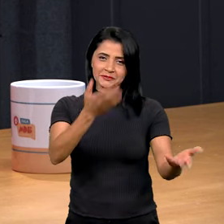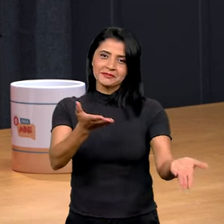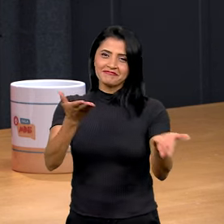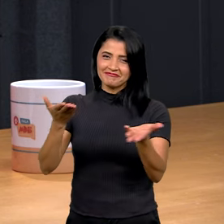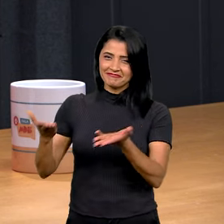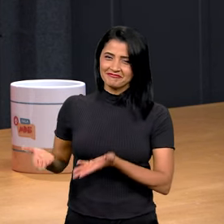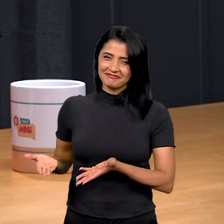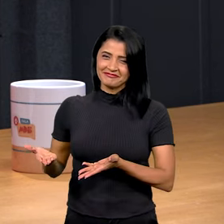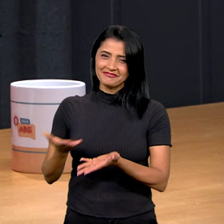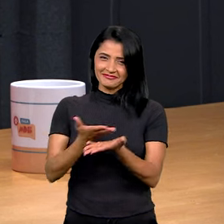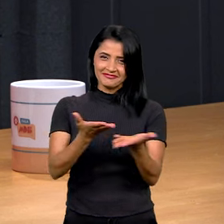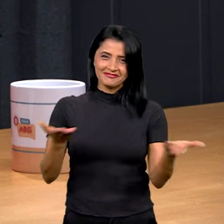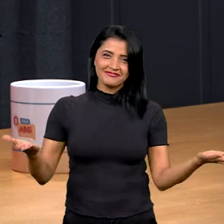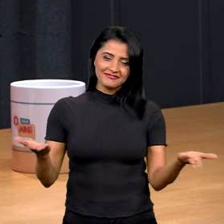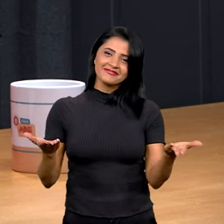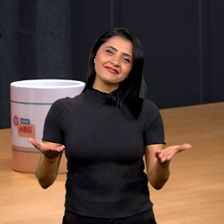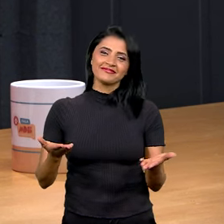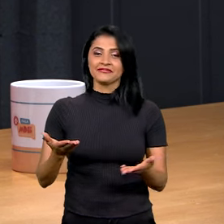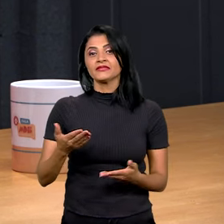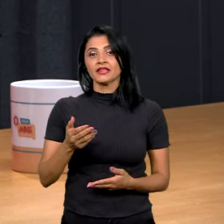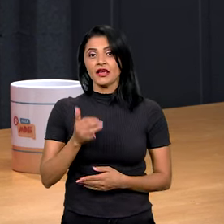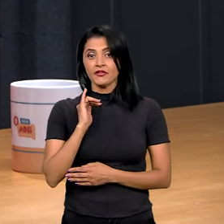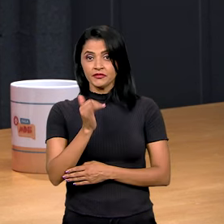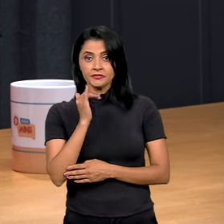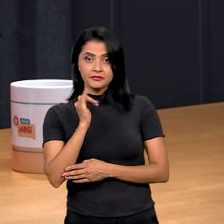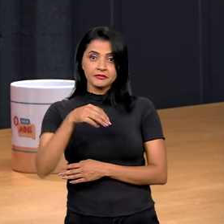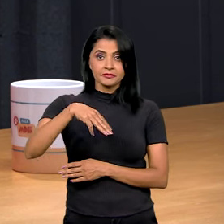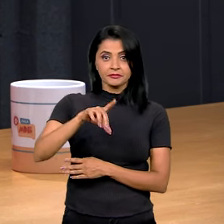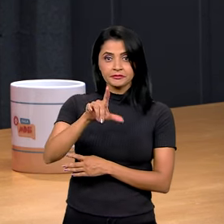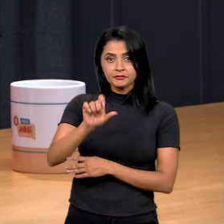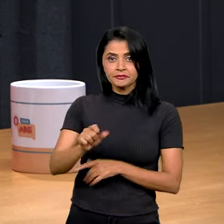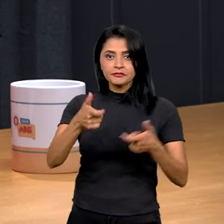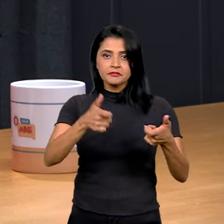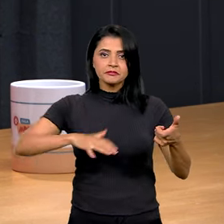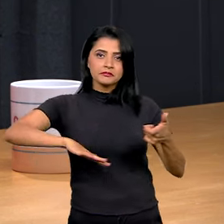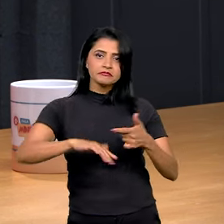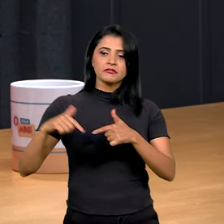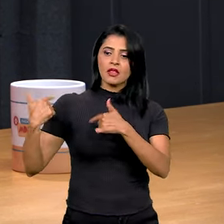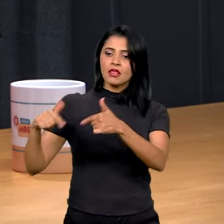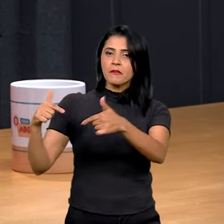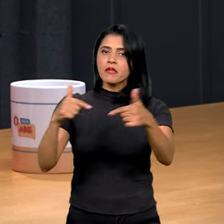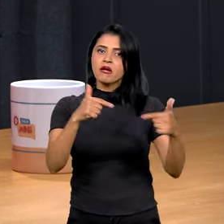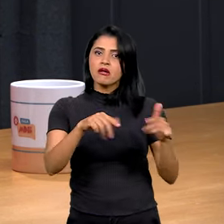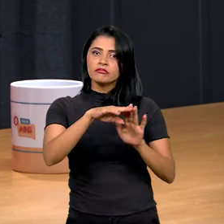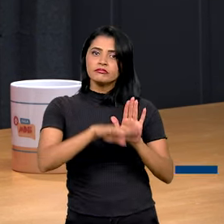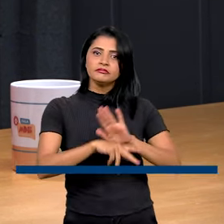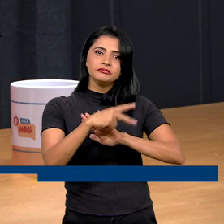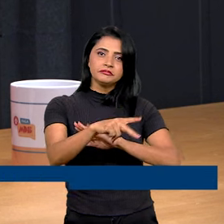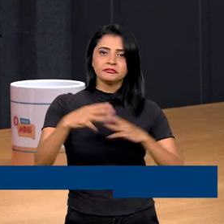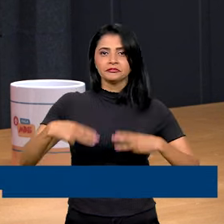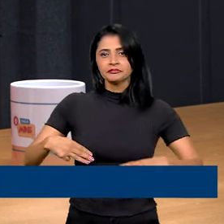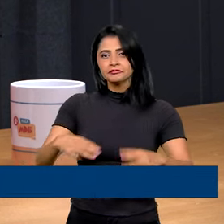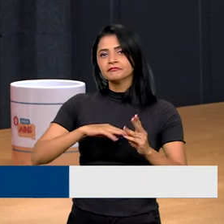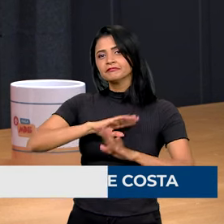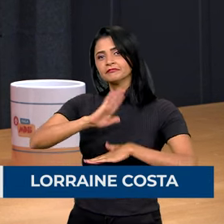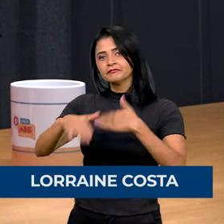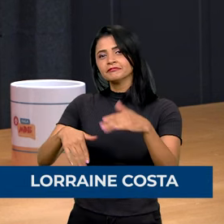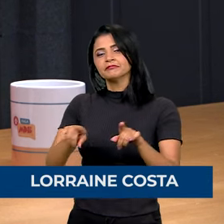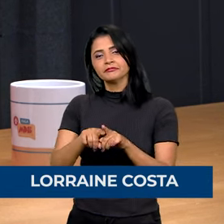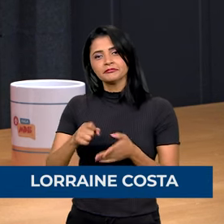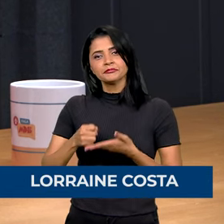sejam todos bem-vindas e bem-vindos ao falem DS um espaço sobre as ações e programas do Ministério do